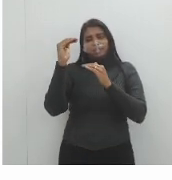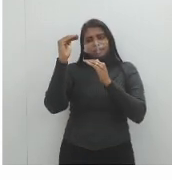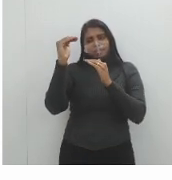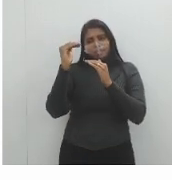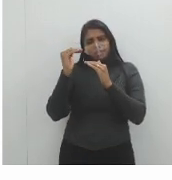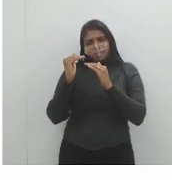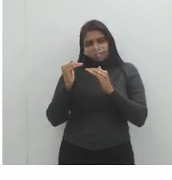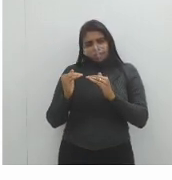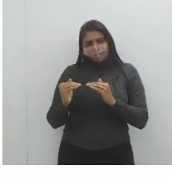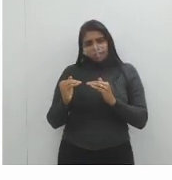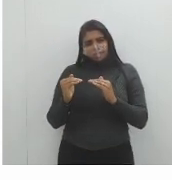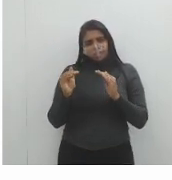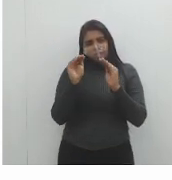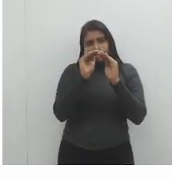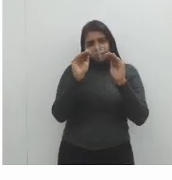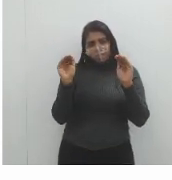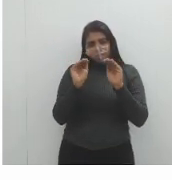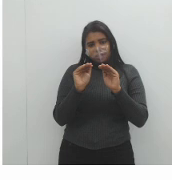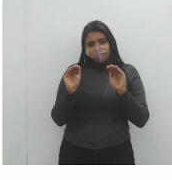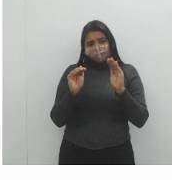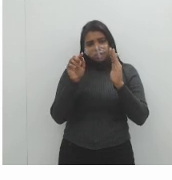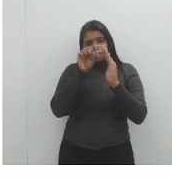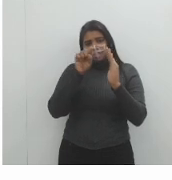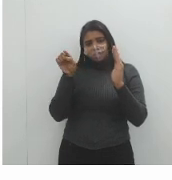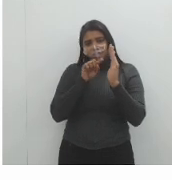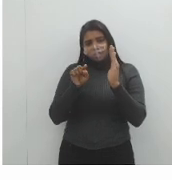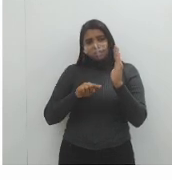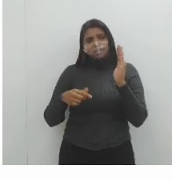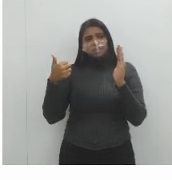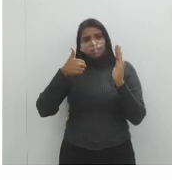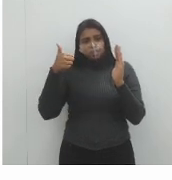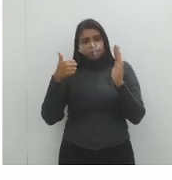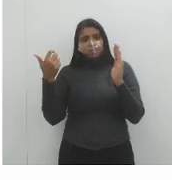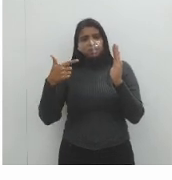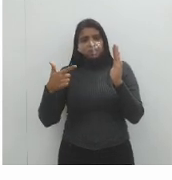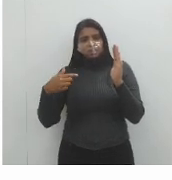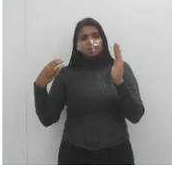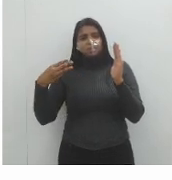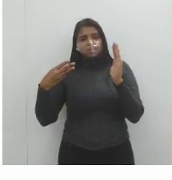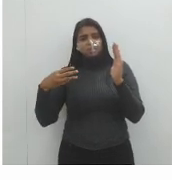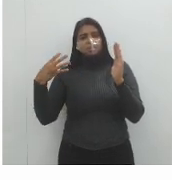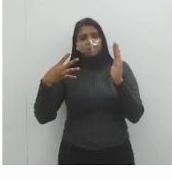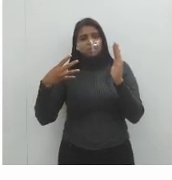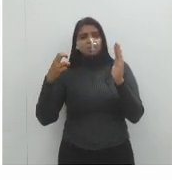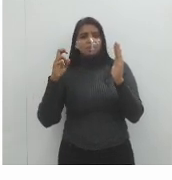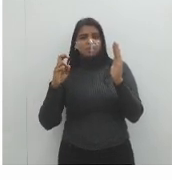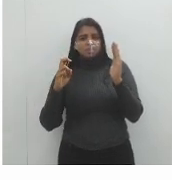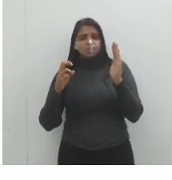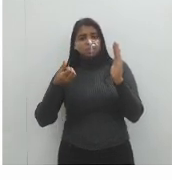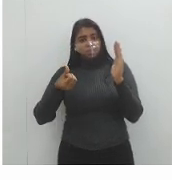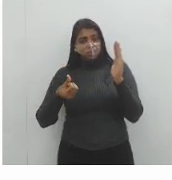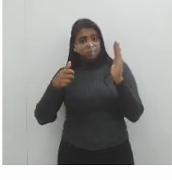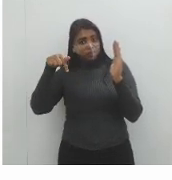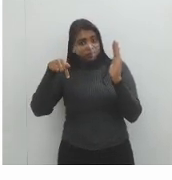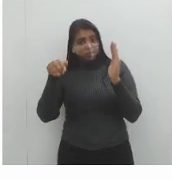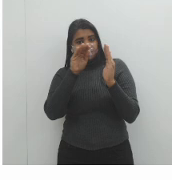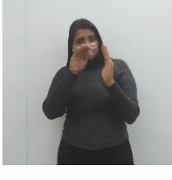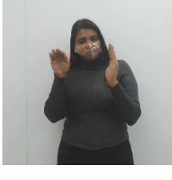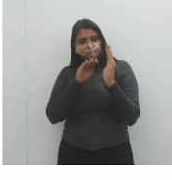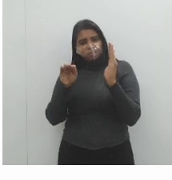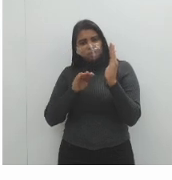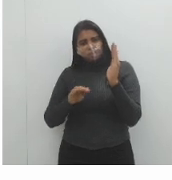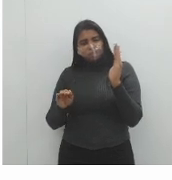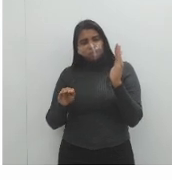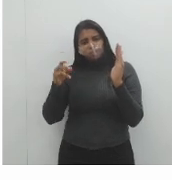imagem, ó, as linhas horizontais. Então, tem o primeiro período, segundo, terceiro, quarto, quinto, sexto e sétimo período.